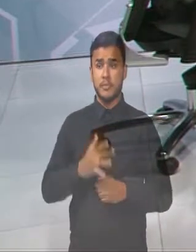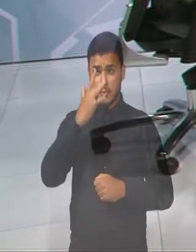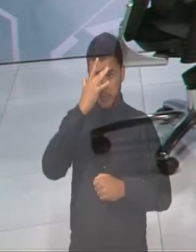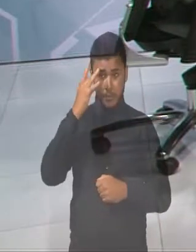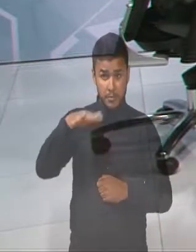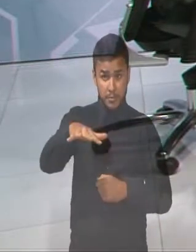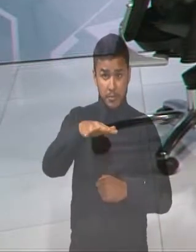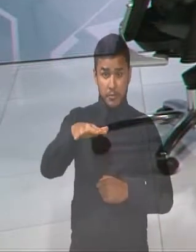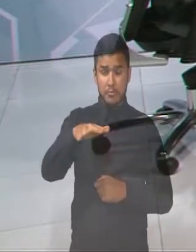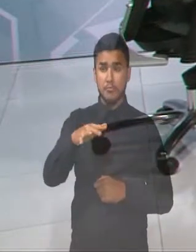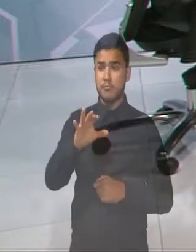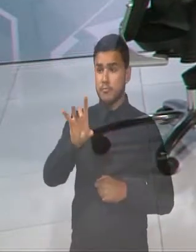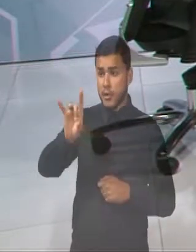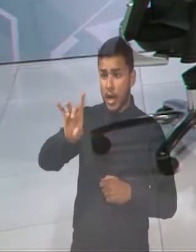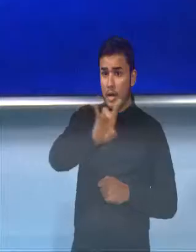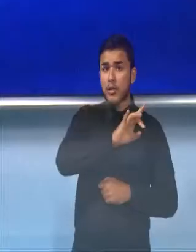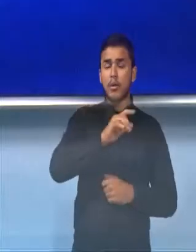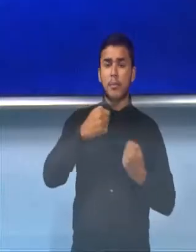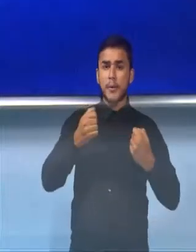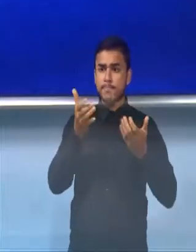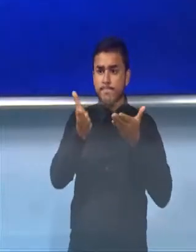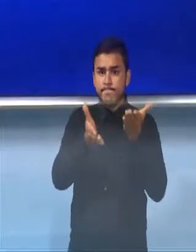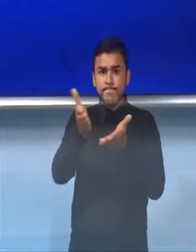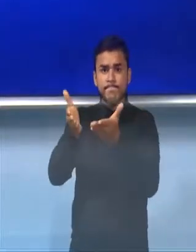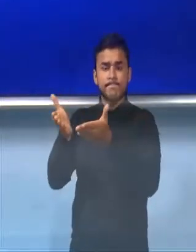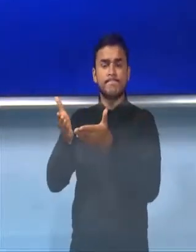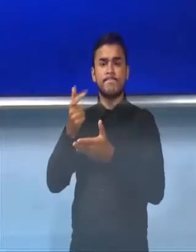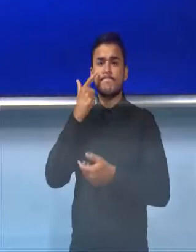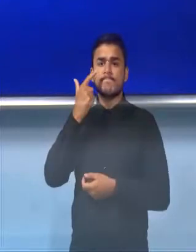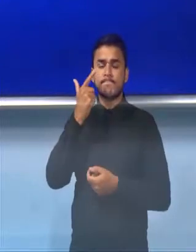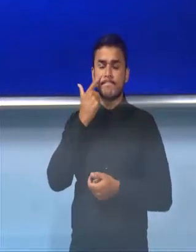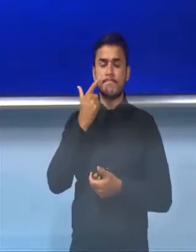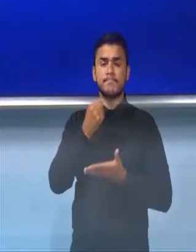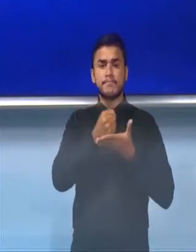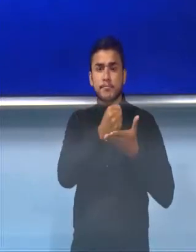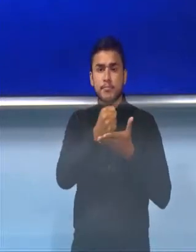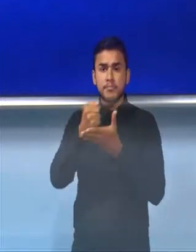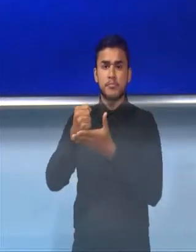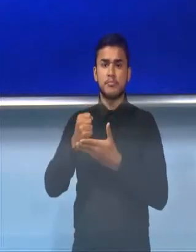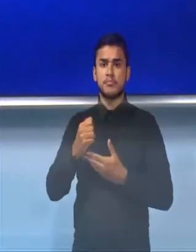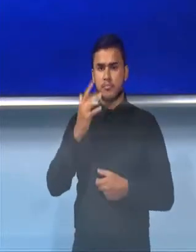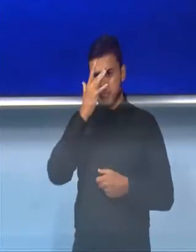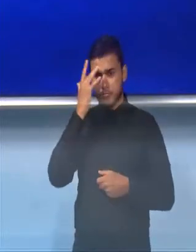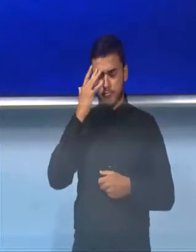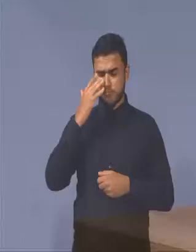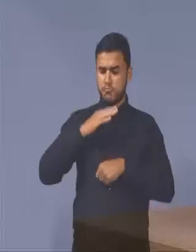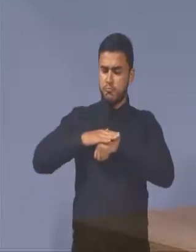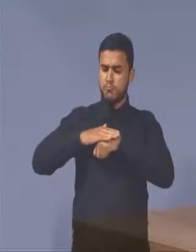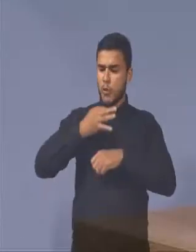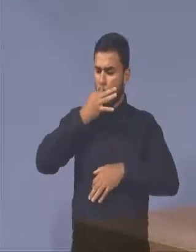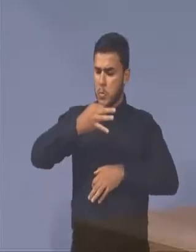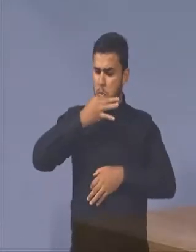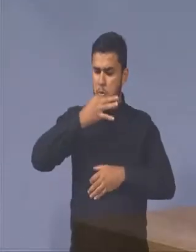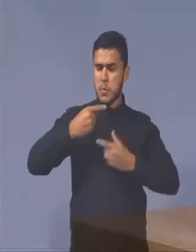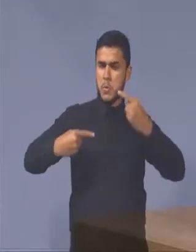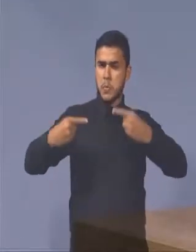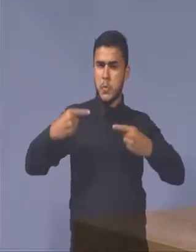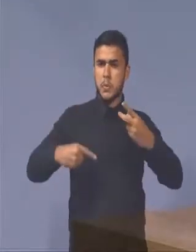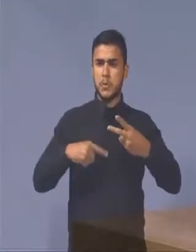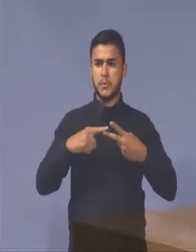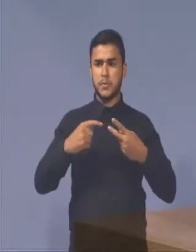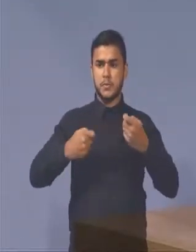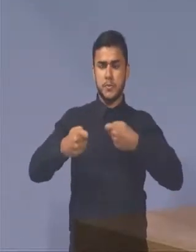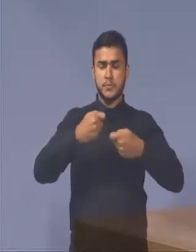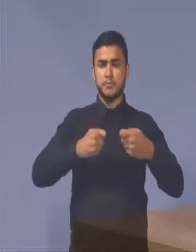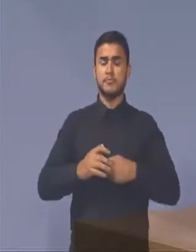o indivíduo. Não adianta a gente ter as oportunidades que a gente tem, inclusive de empoderamento político, econômico. Você